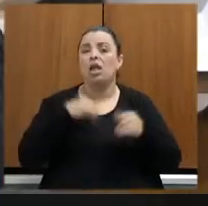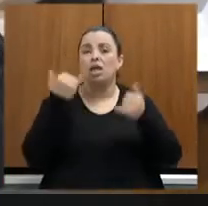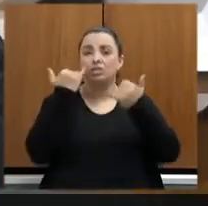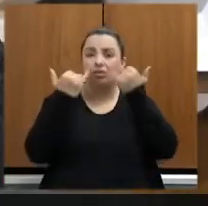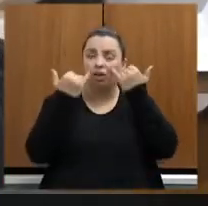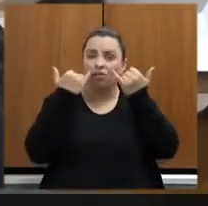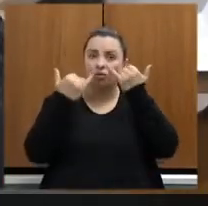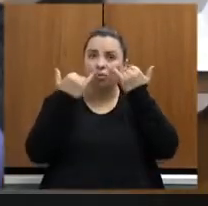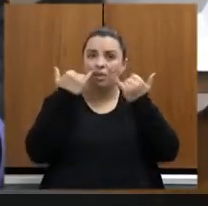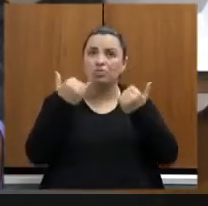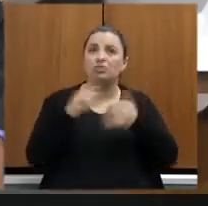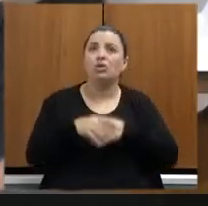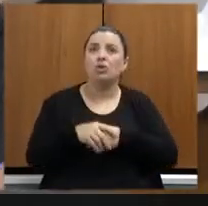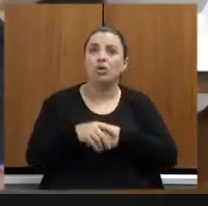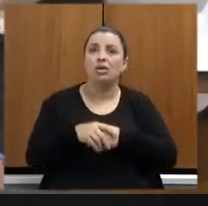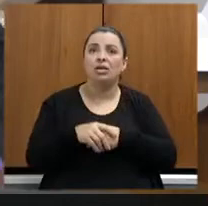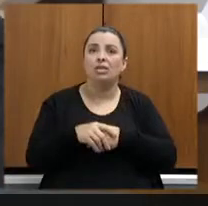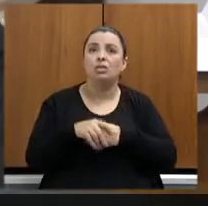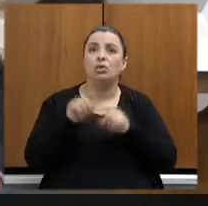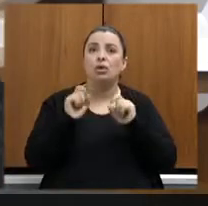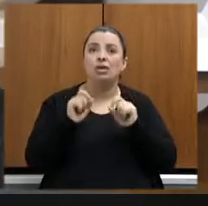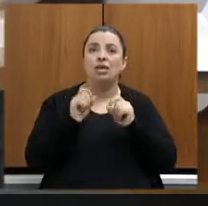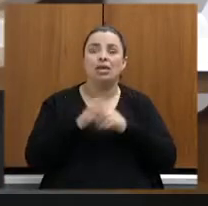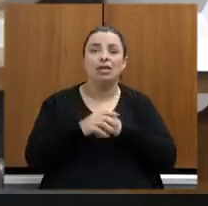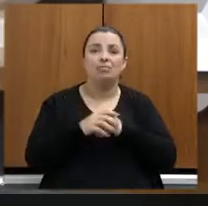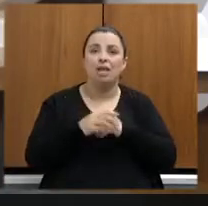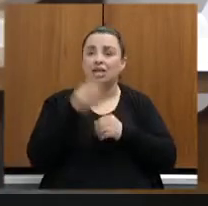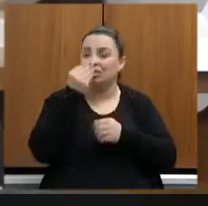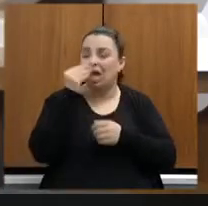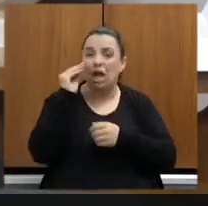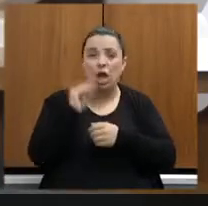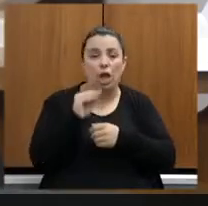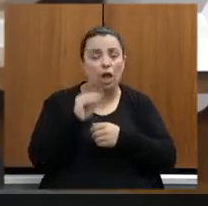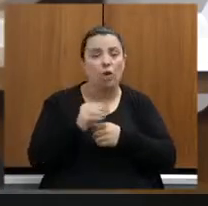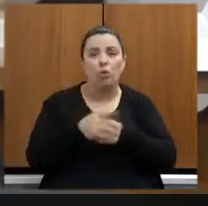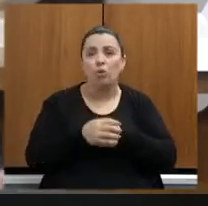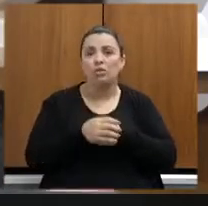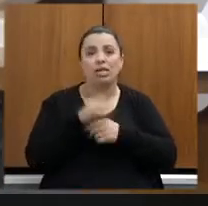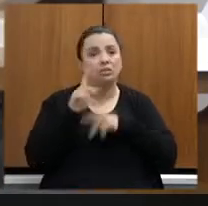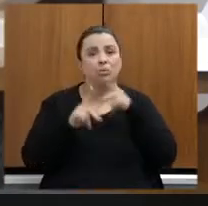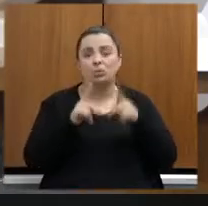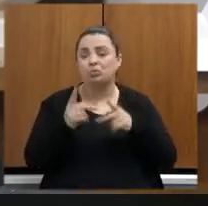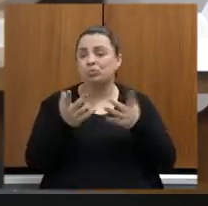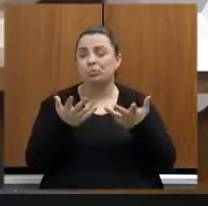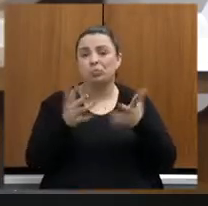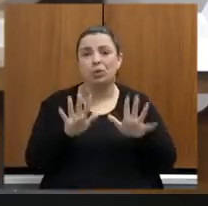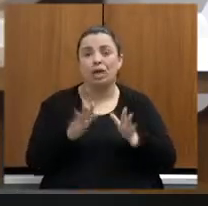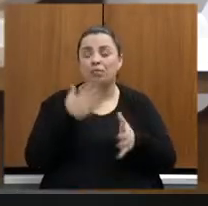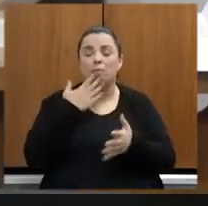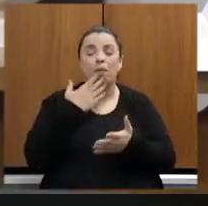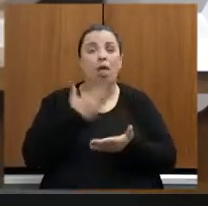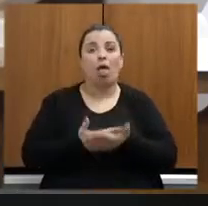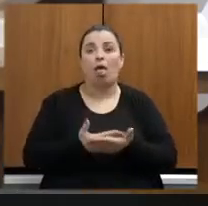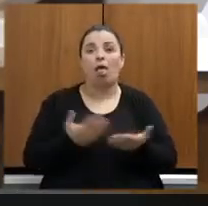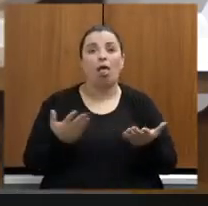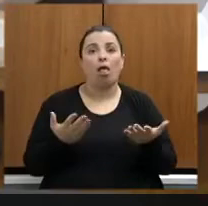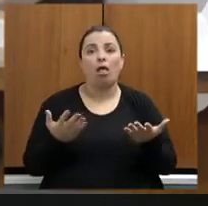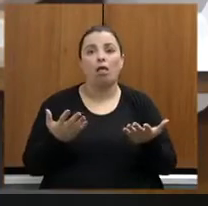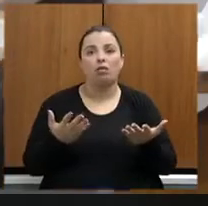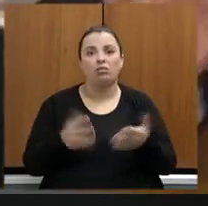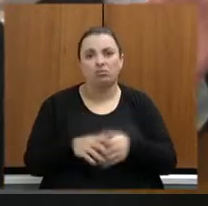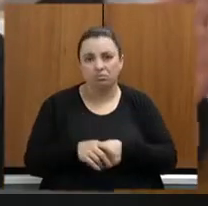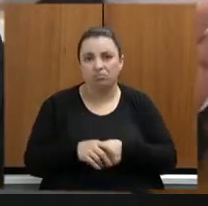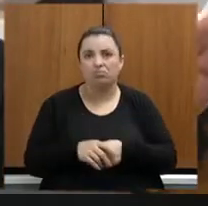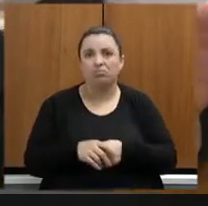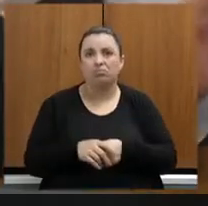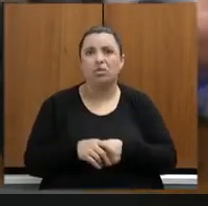tem a recusa tá grande mais o pessoal tá e um preço ruim então eu